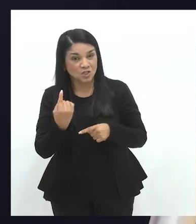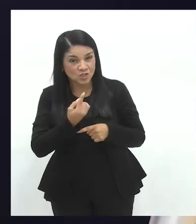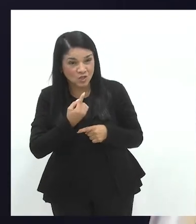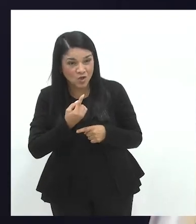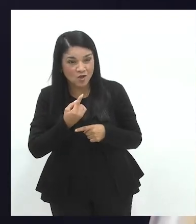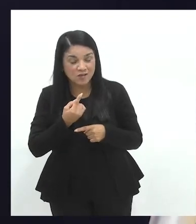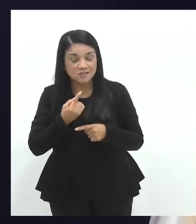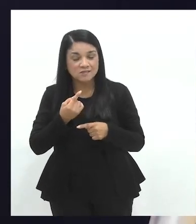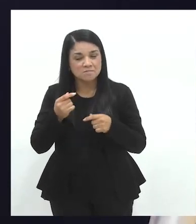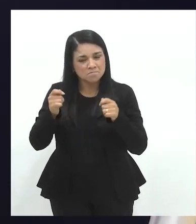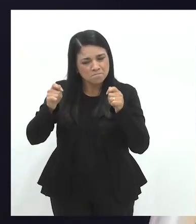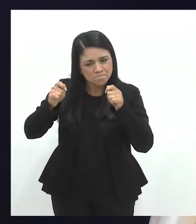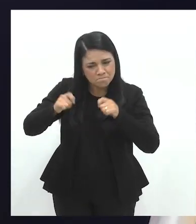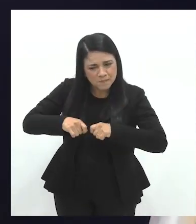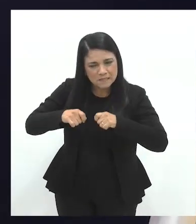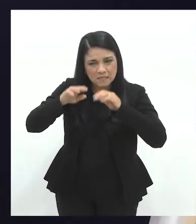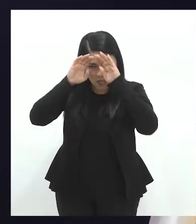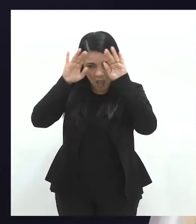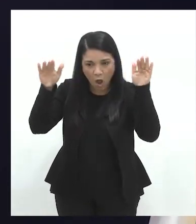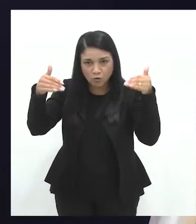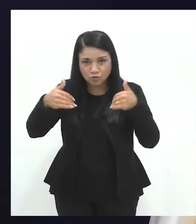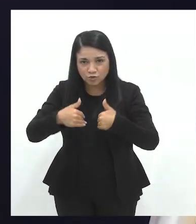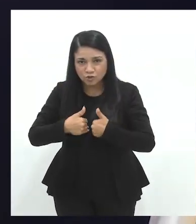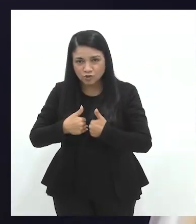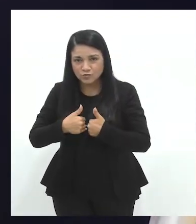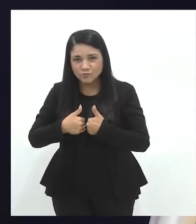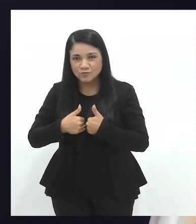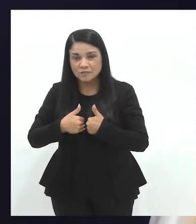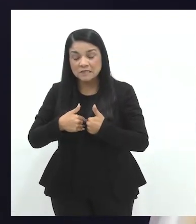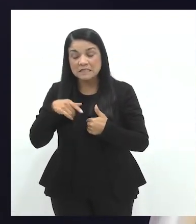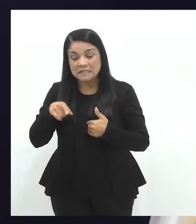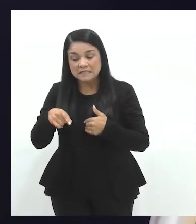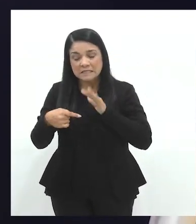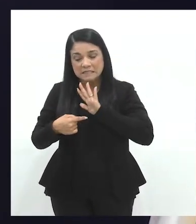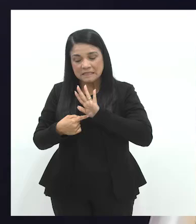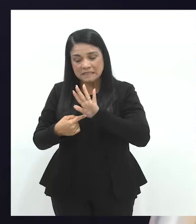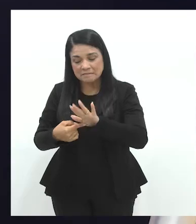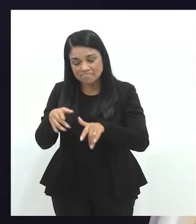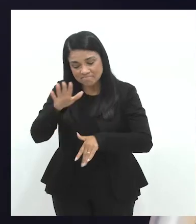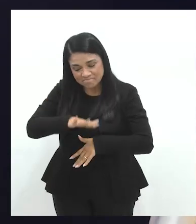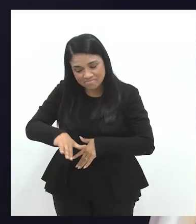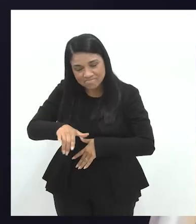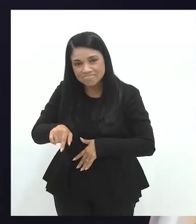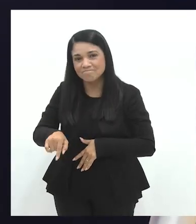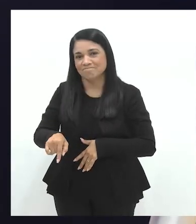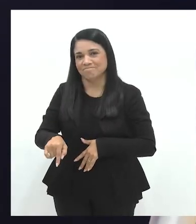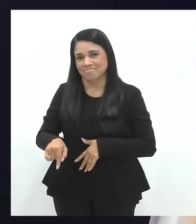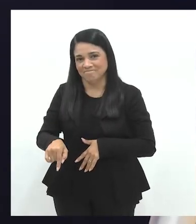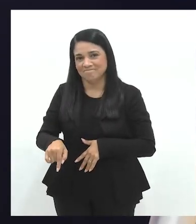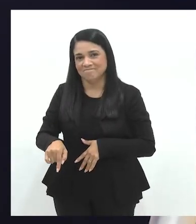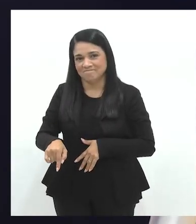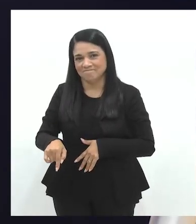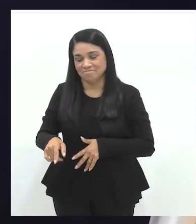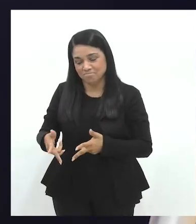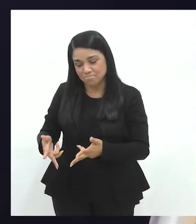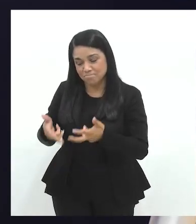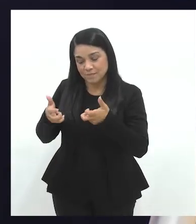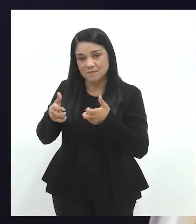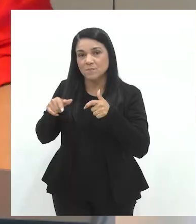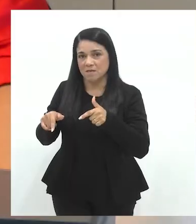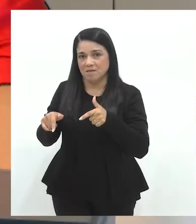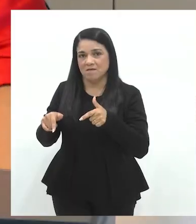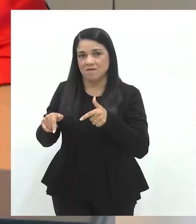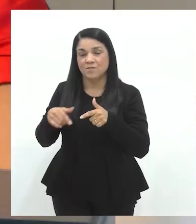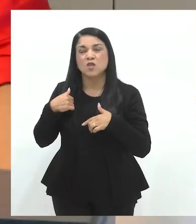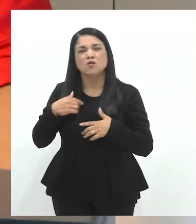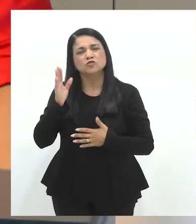consegue pensar na possibilidade do autismo se os sinais aparecerem lá na infância. Eu